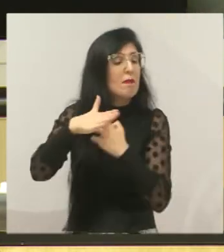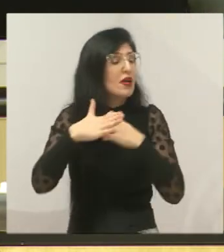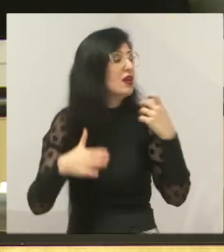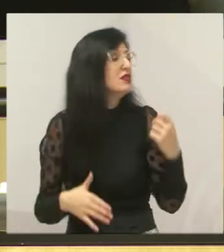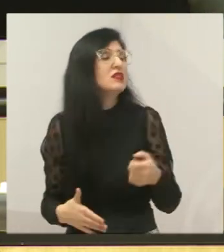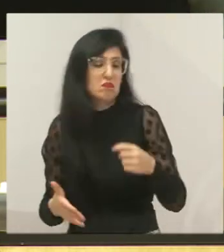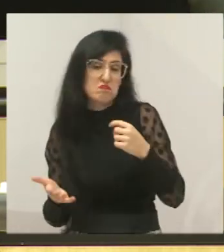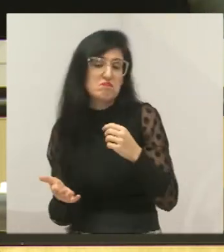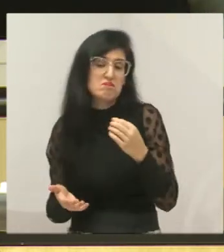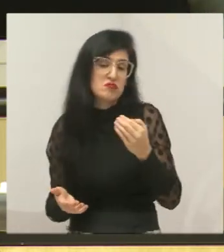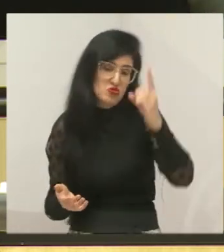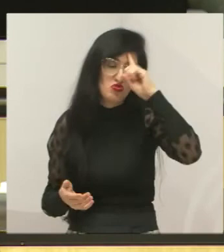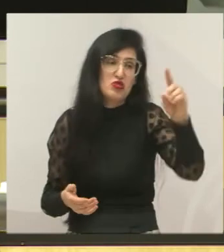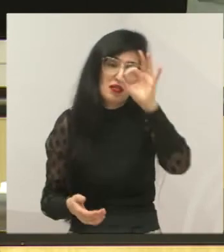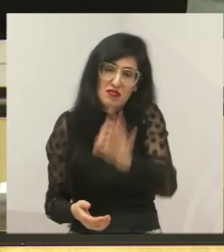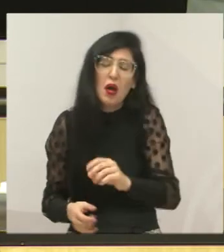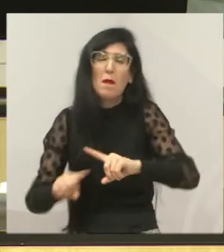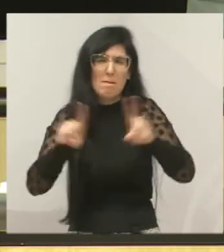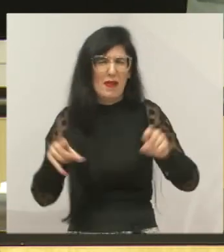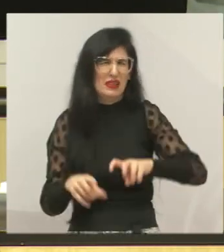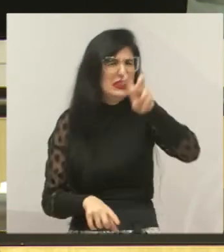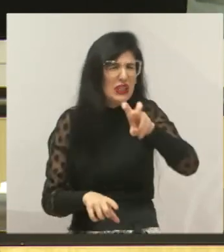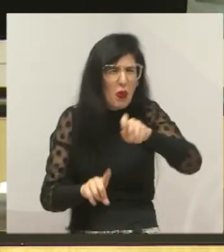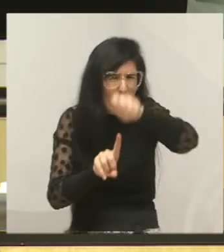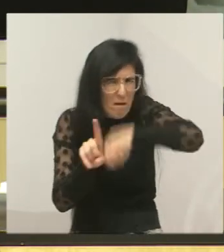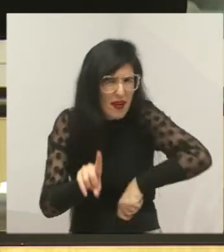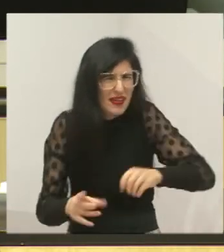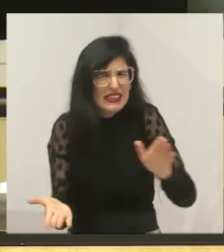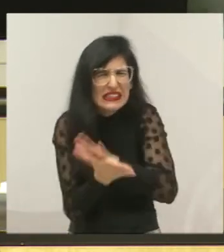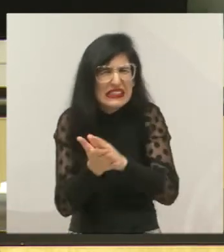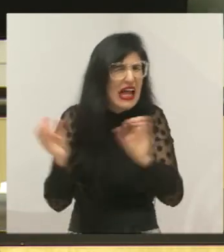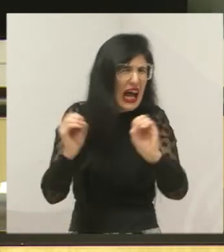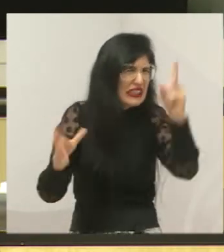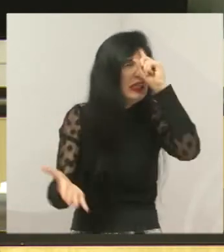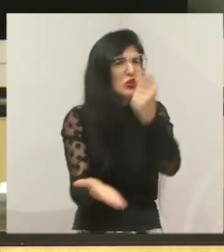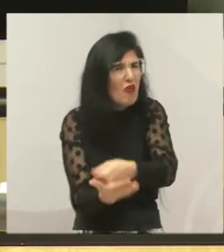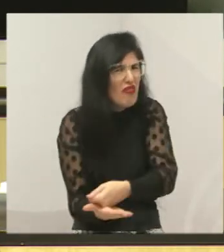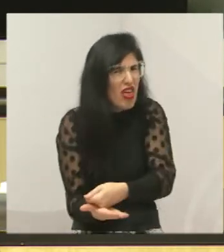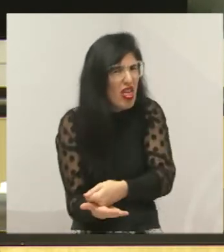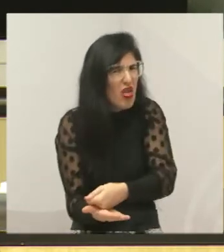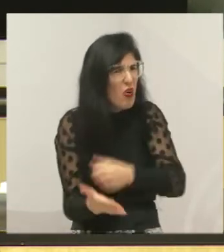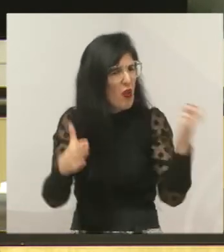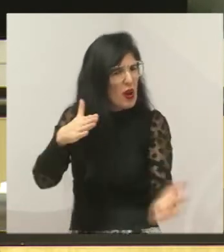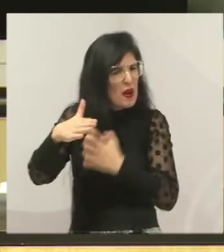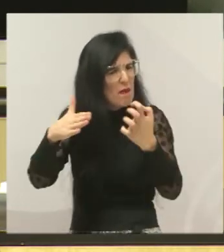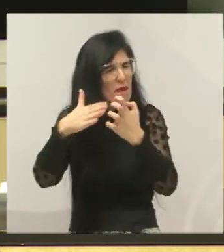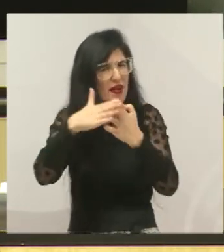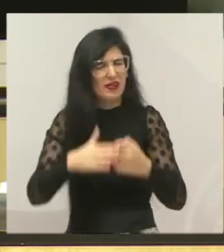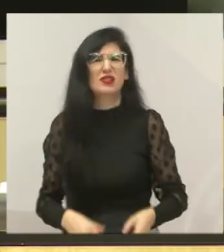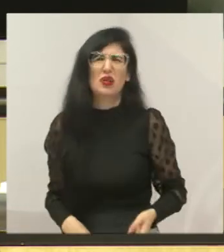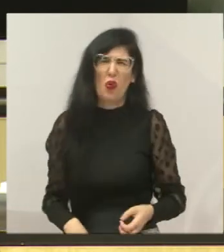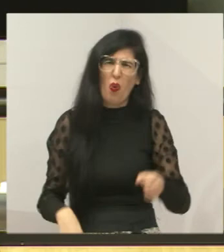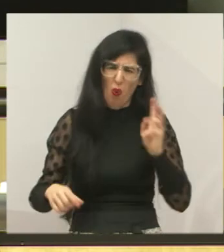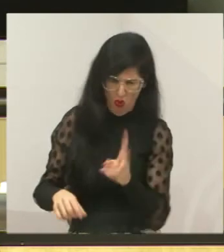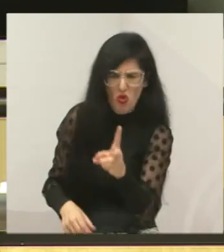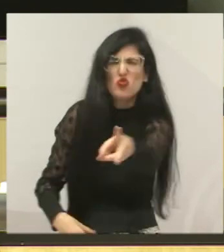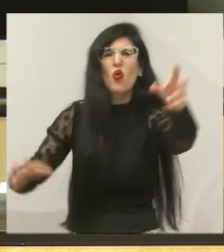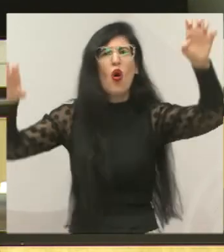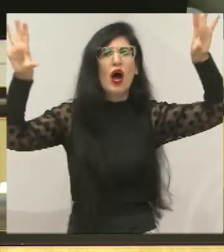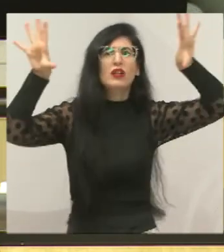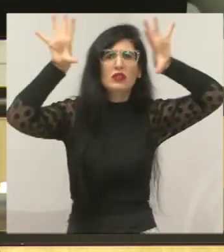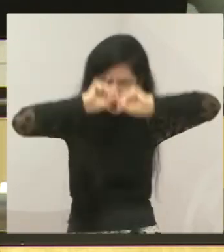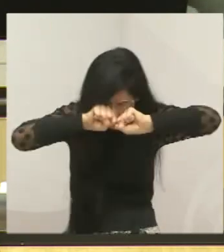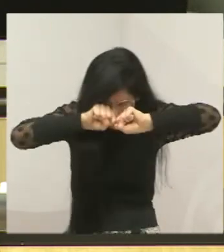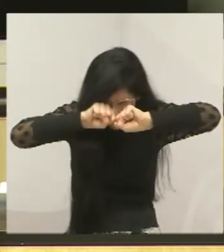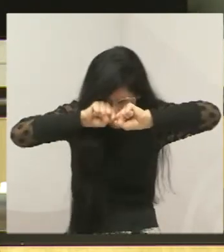se passaram 5 meses e nenhuma providência foi tomada por parte da CCR, e que este vereador vem recebendo diversas reclamações referentes a este